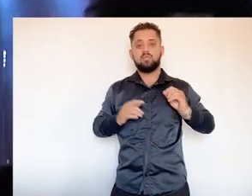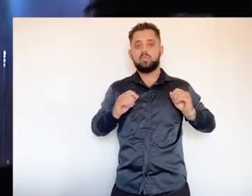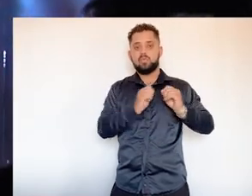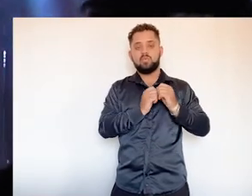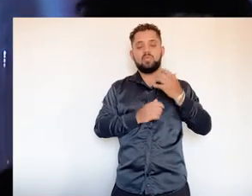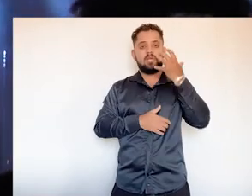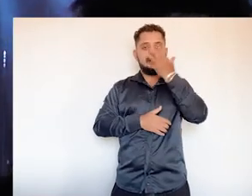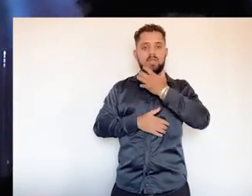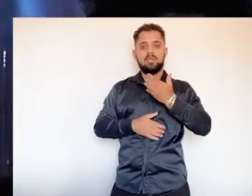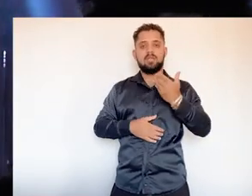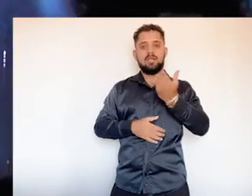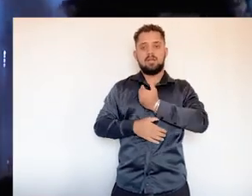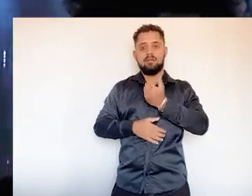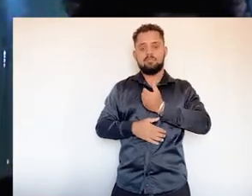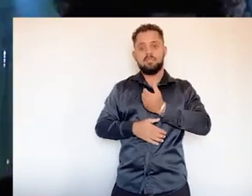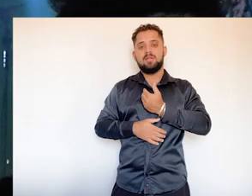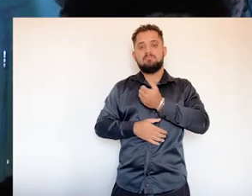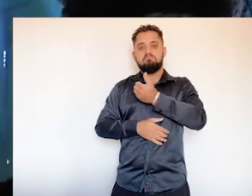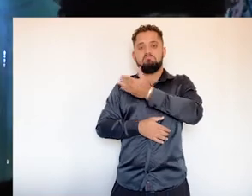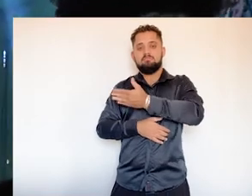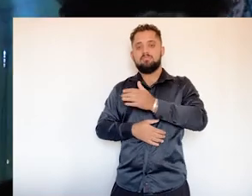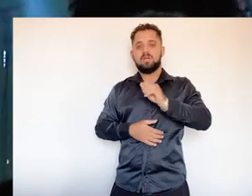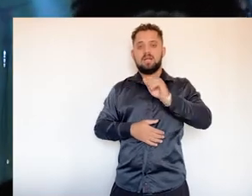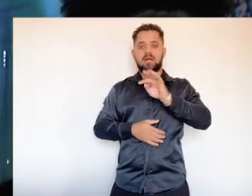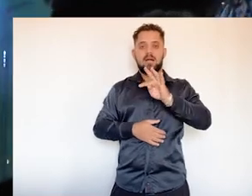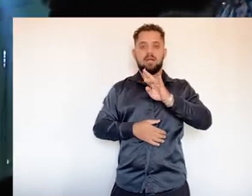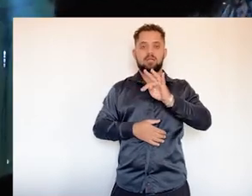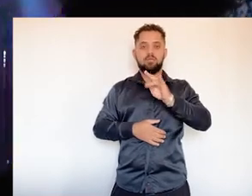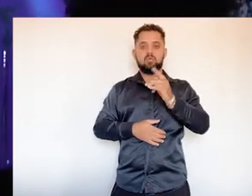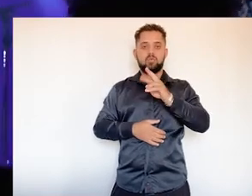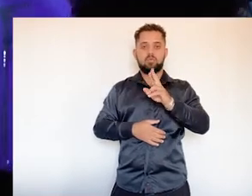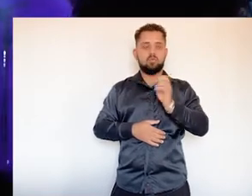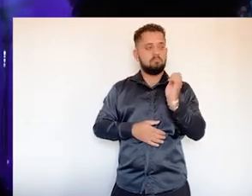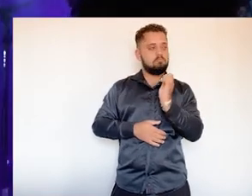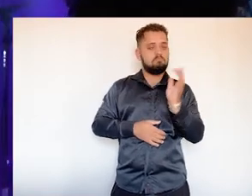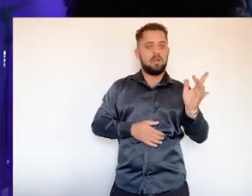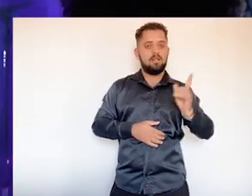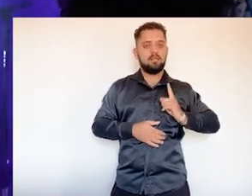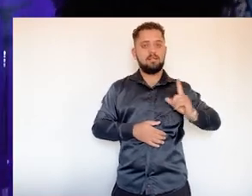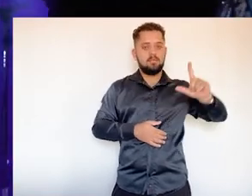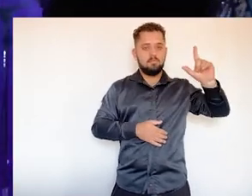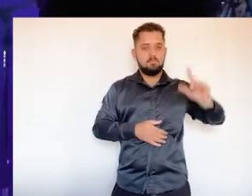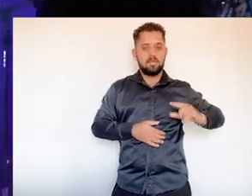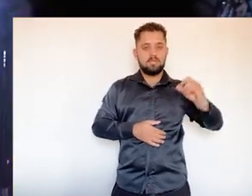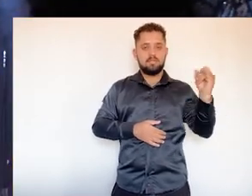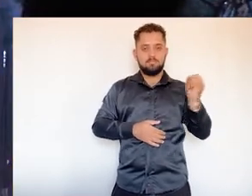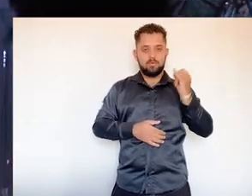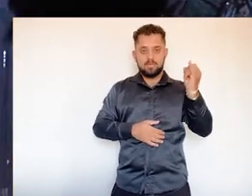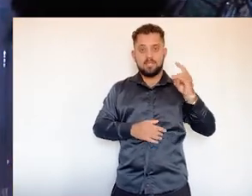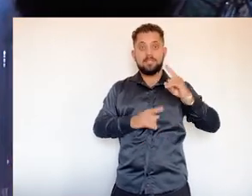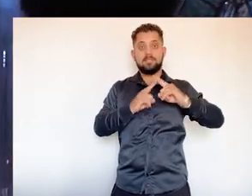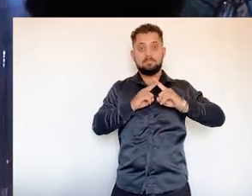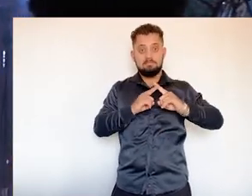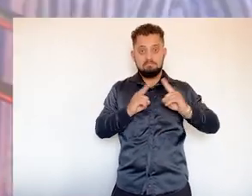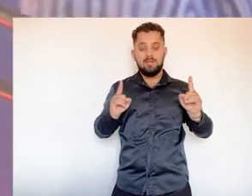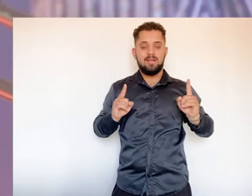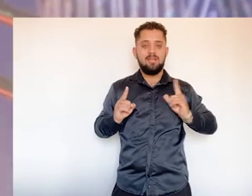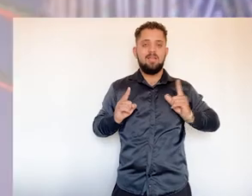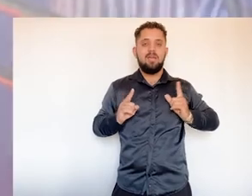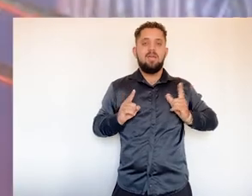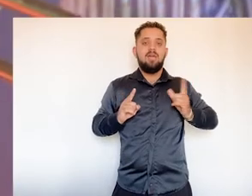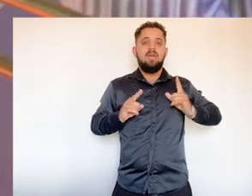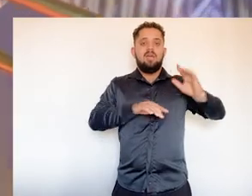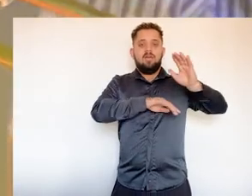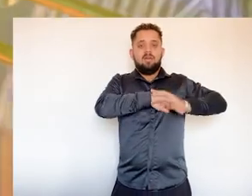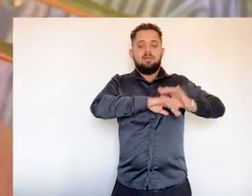querido amigo Arthur. Do lado de lá, menos importante, mas com uma autoridade